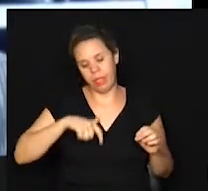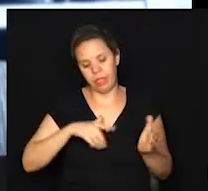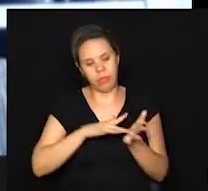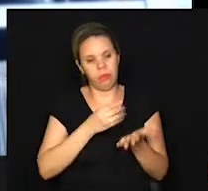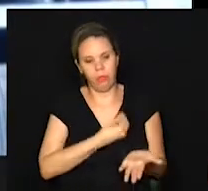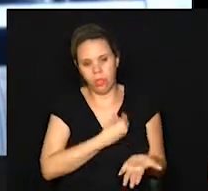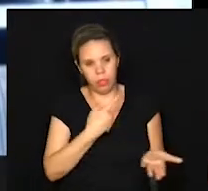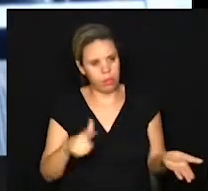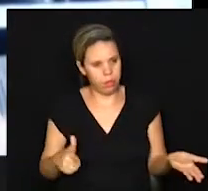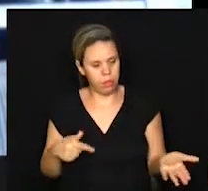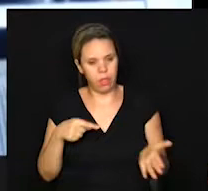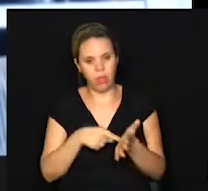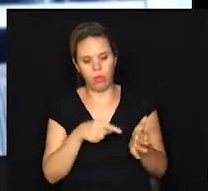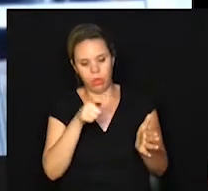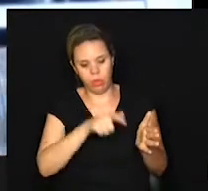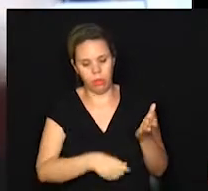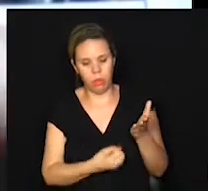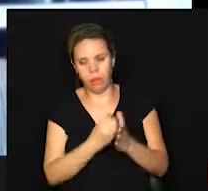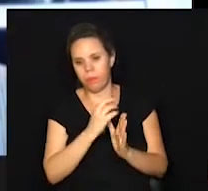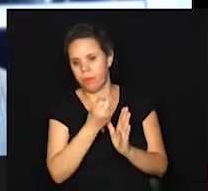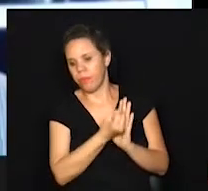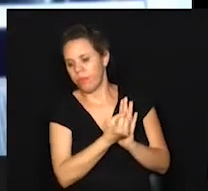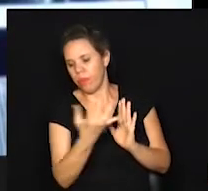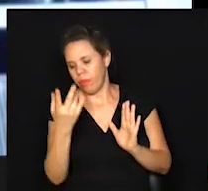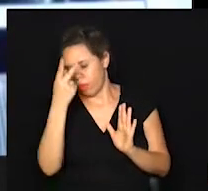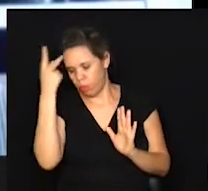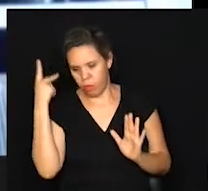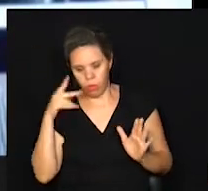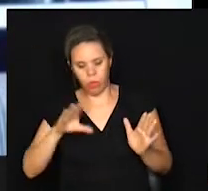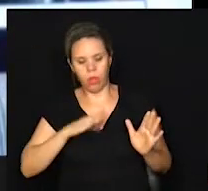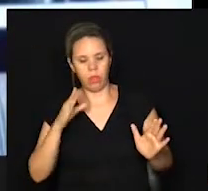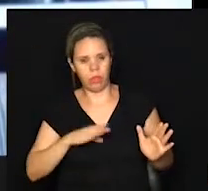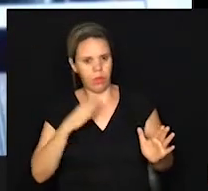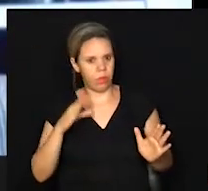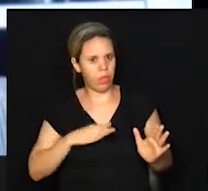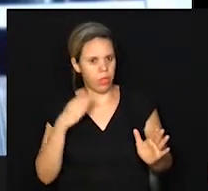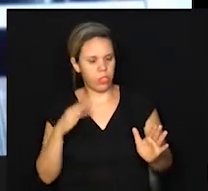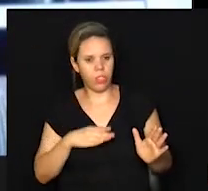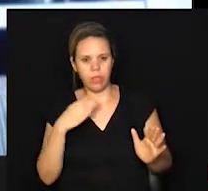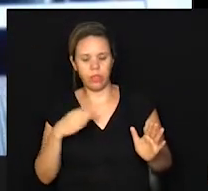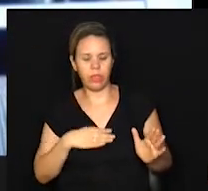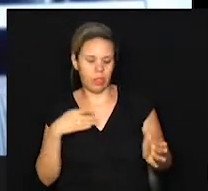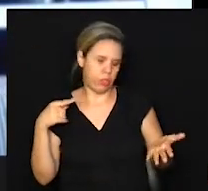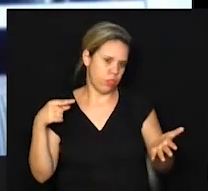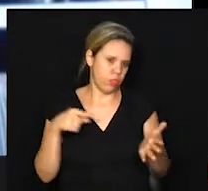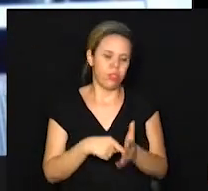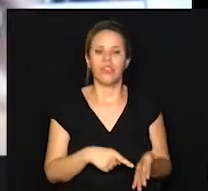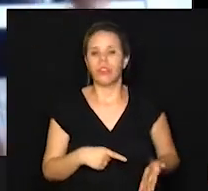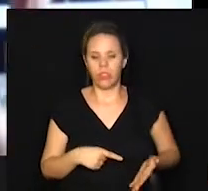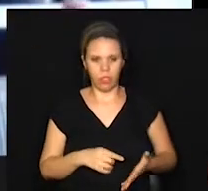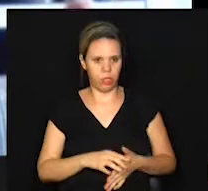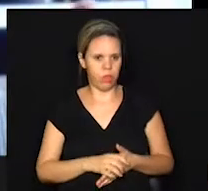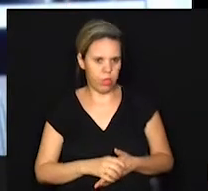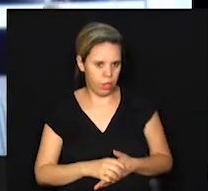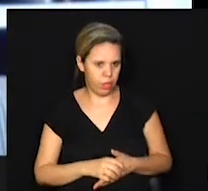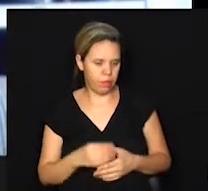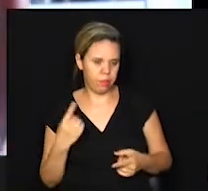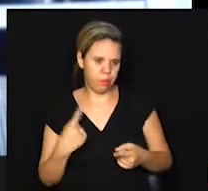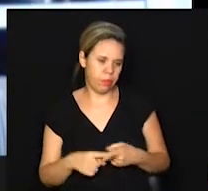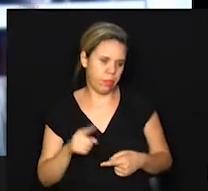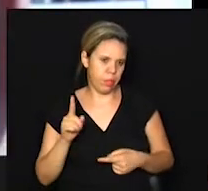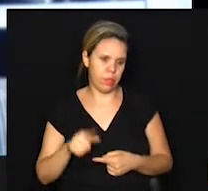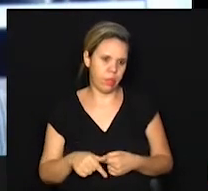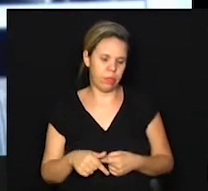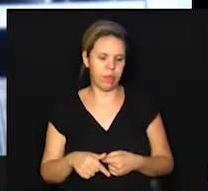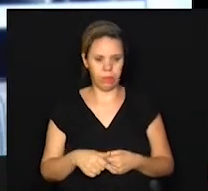partir dessa denúncia também, outras pessoas se encorajaram a denunciar, né? Porque é isso. O